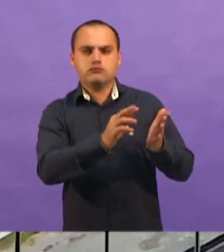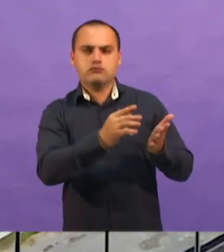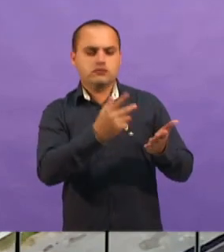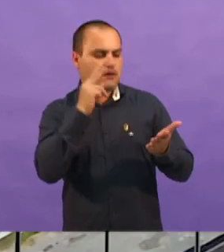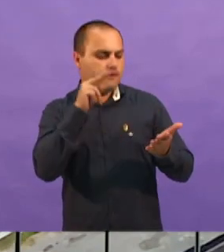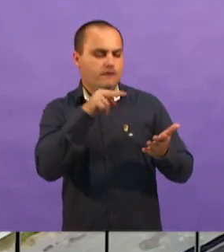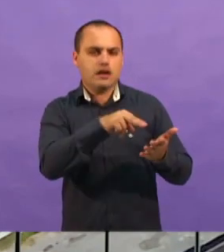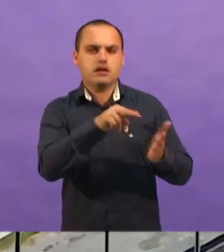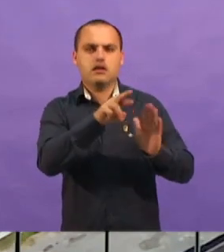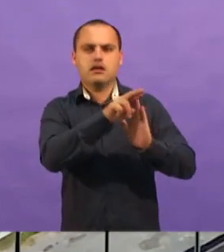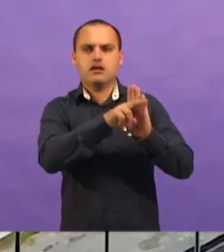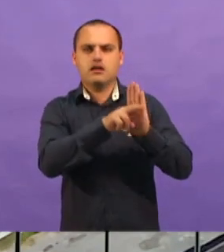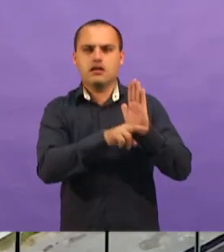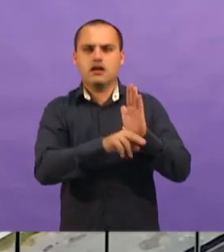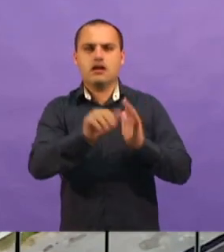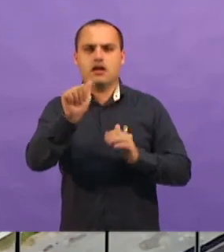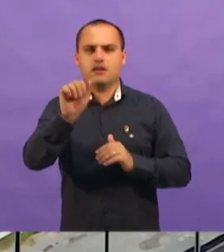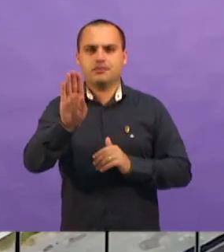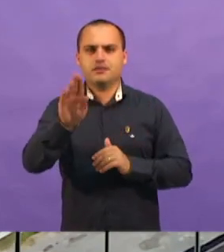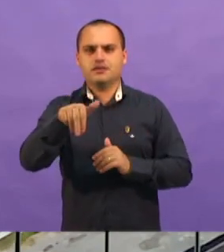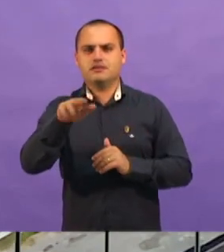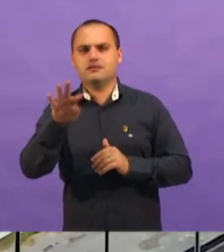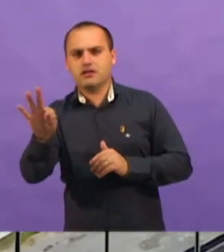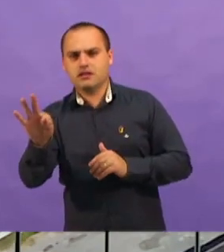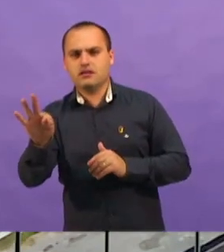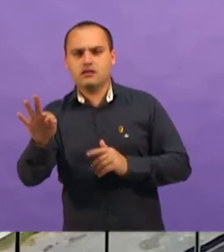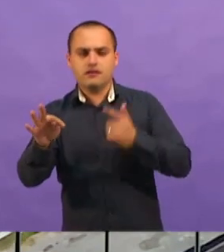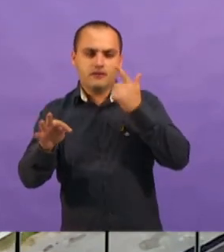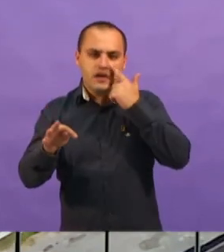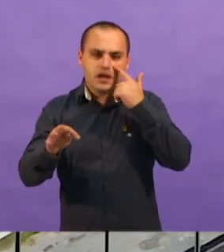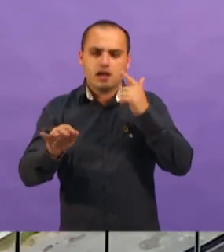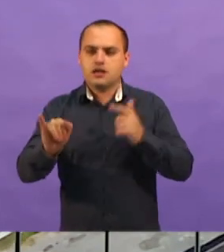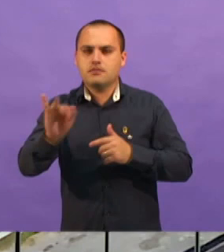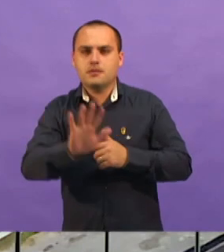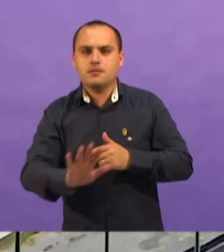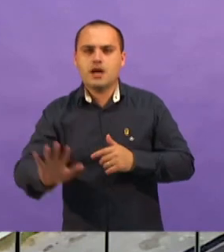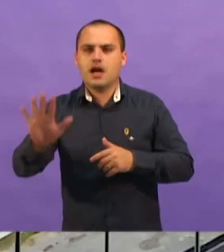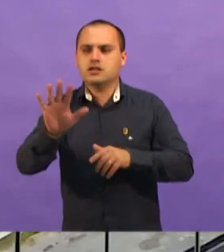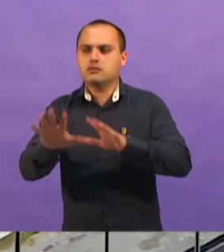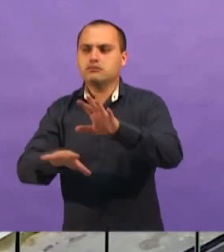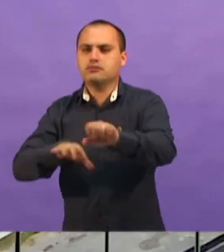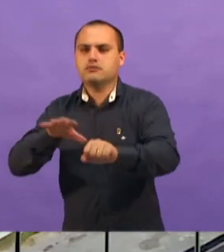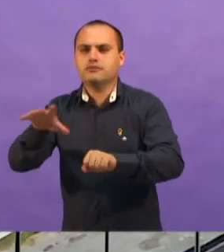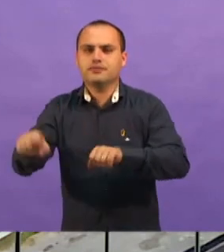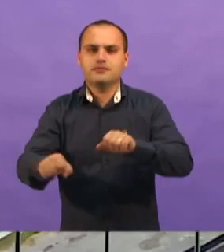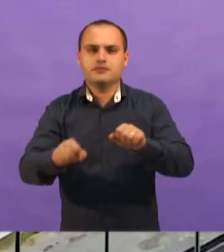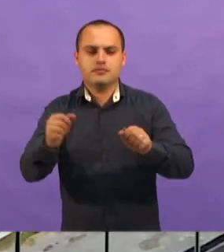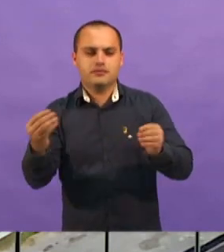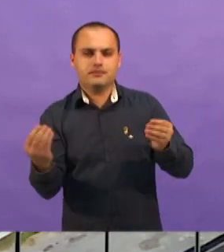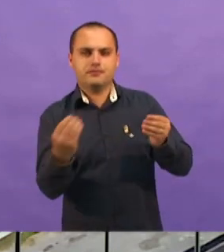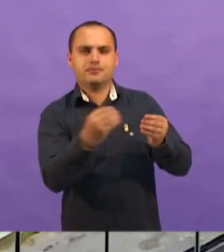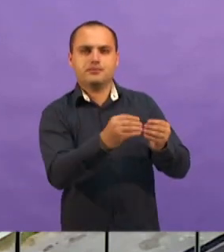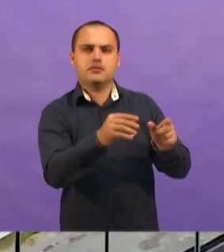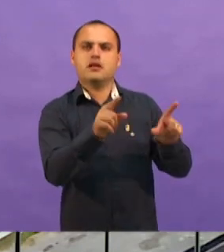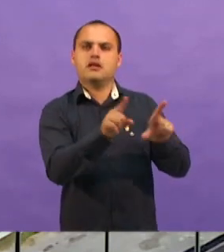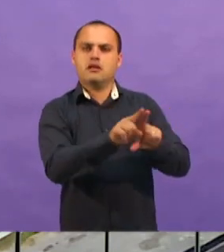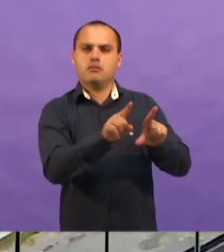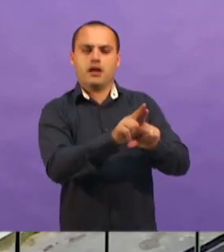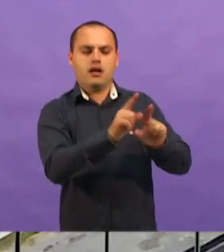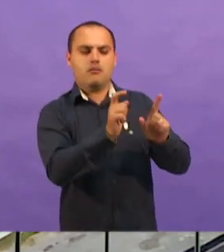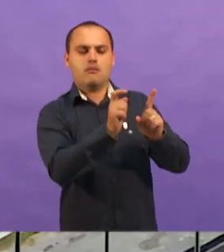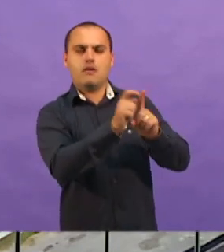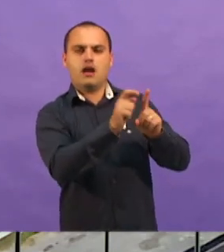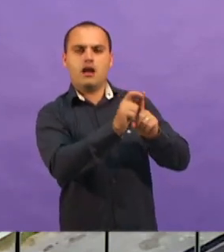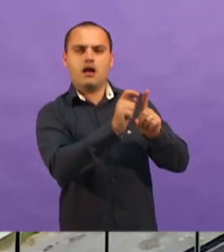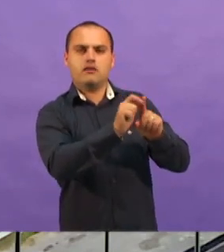mando imagens, então é feita uma busca de imagens para ilustrar esse texto, então vem a parte da diagramação,